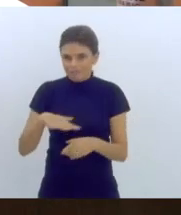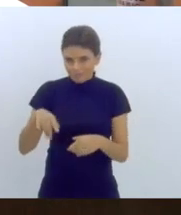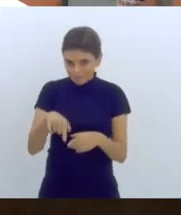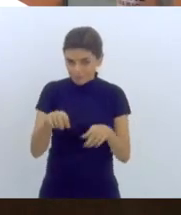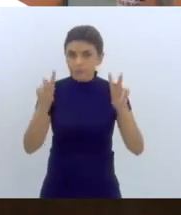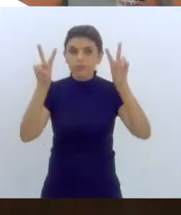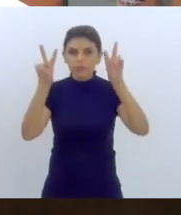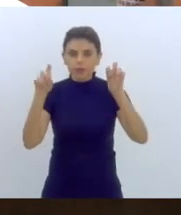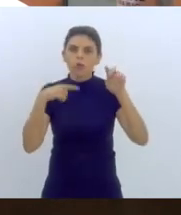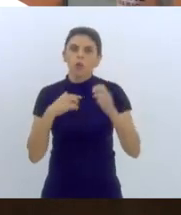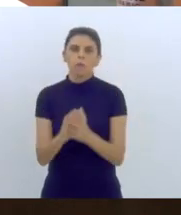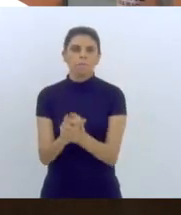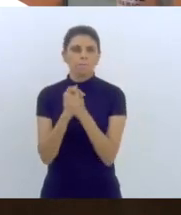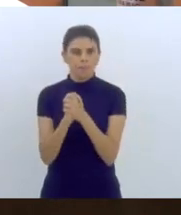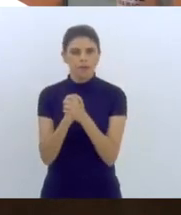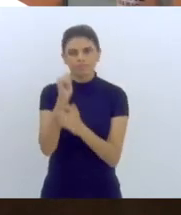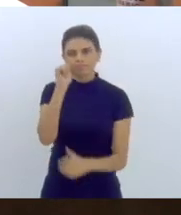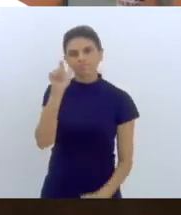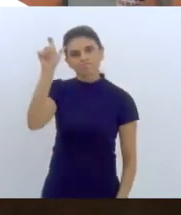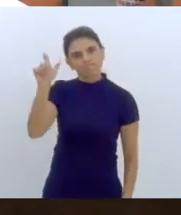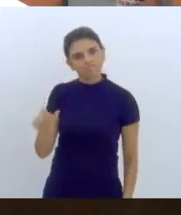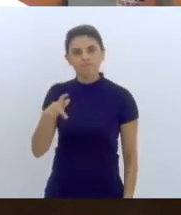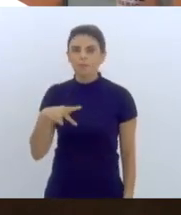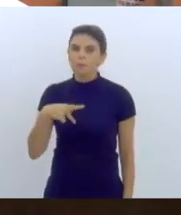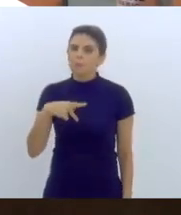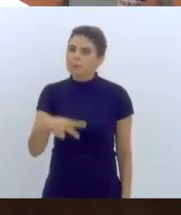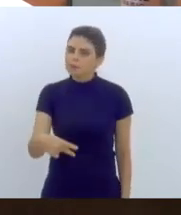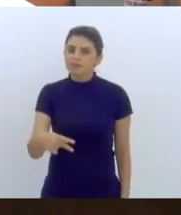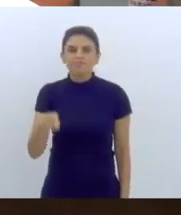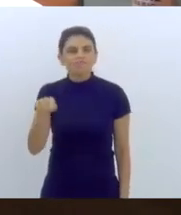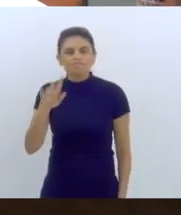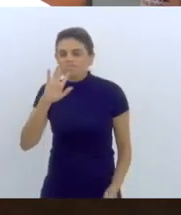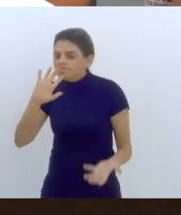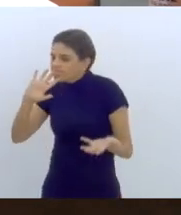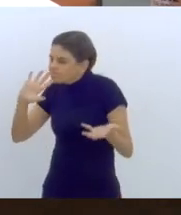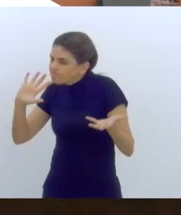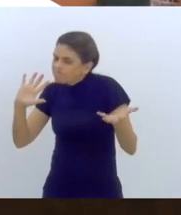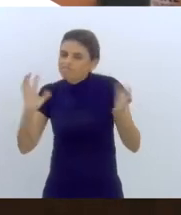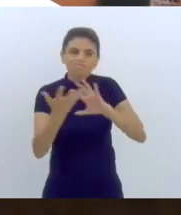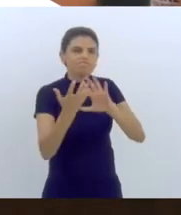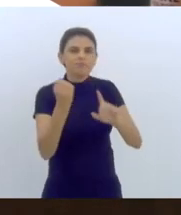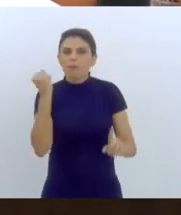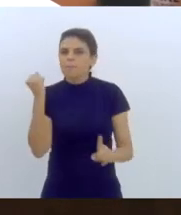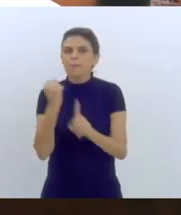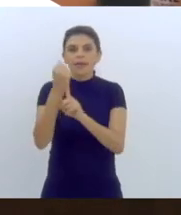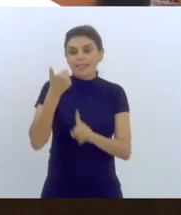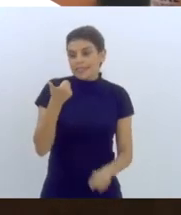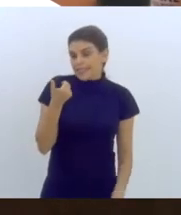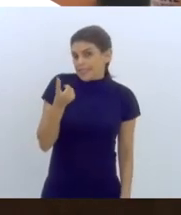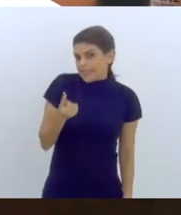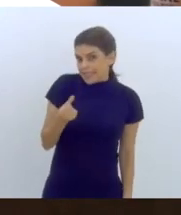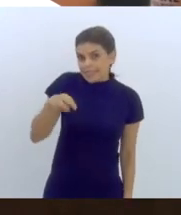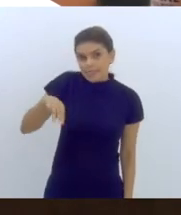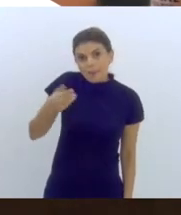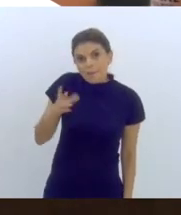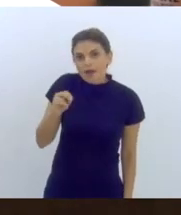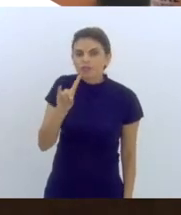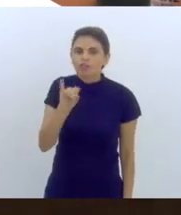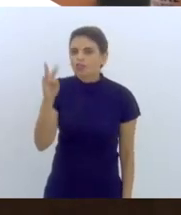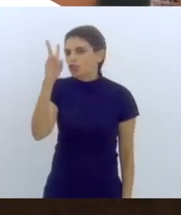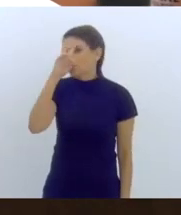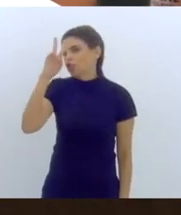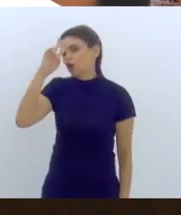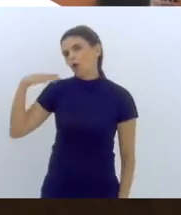quero saudar a sua presidência, que transforma esse dia 16 de março de 2023 num dia